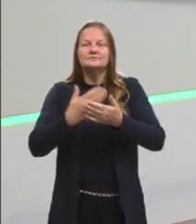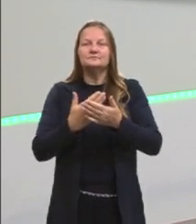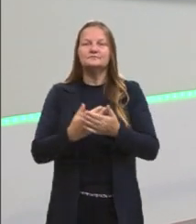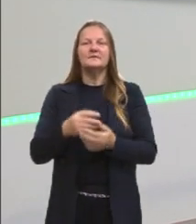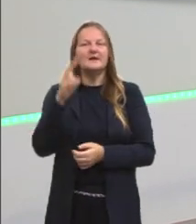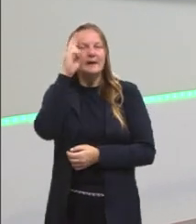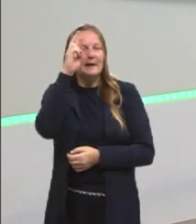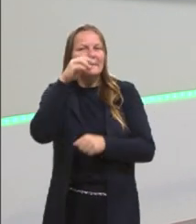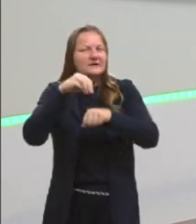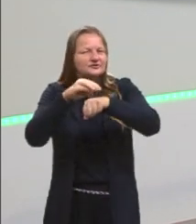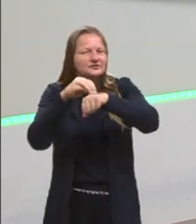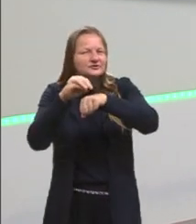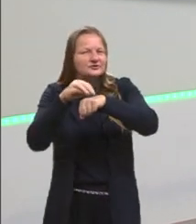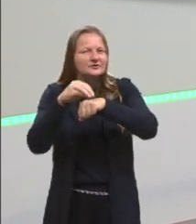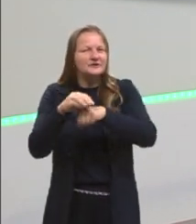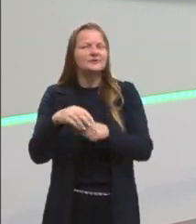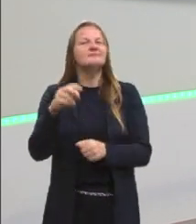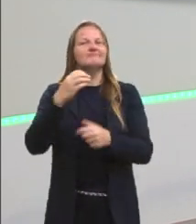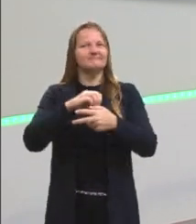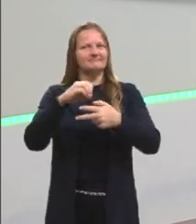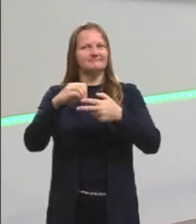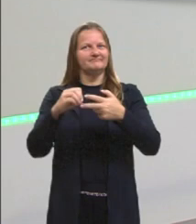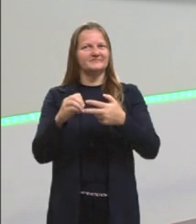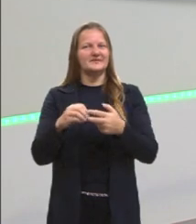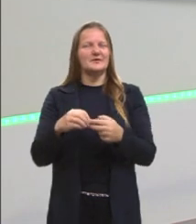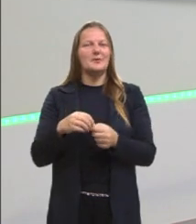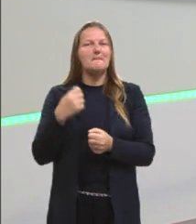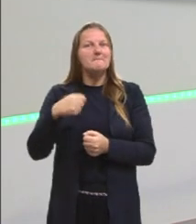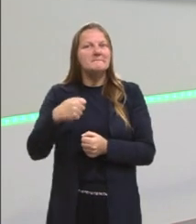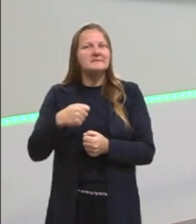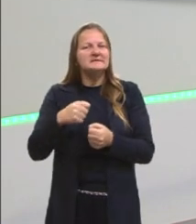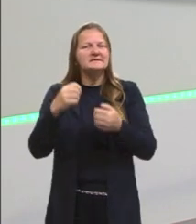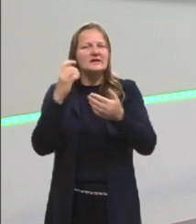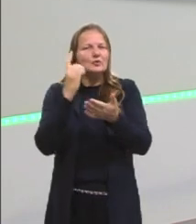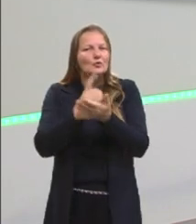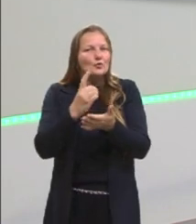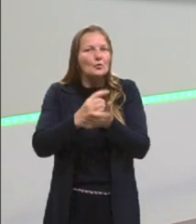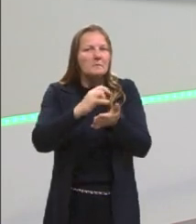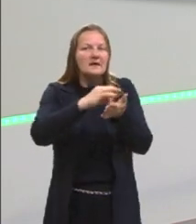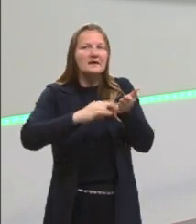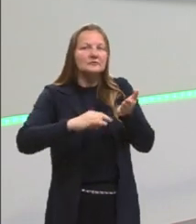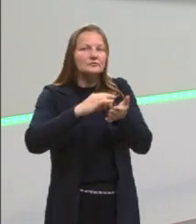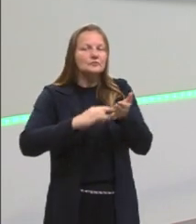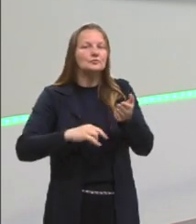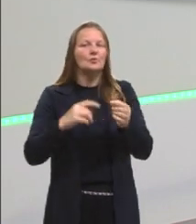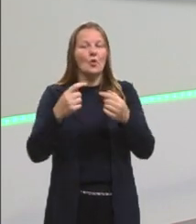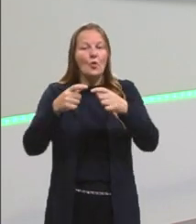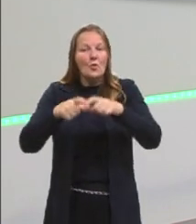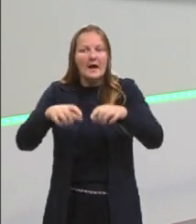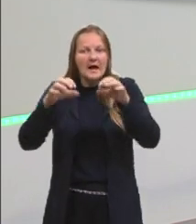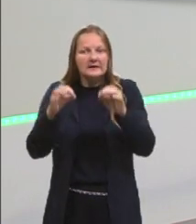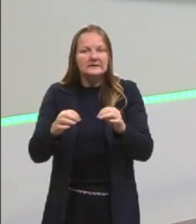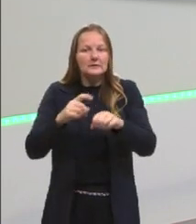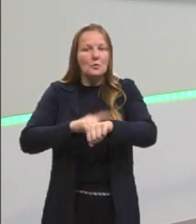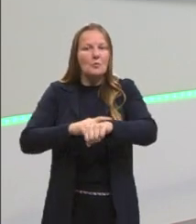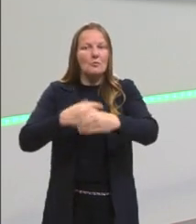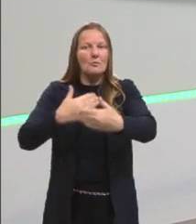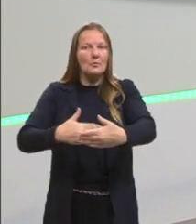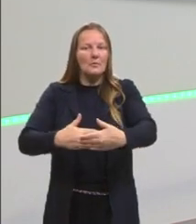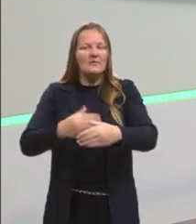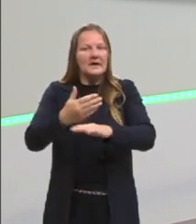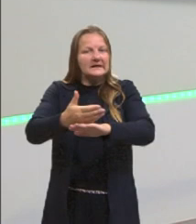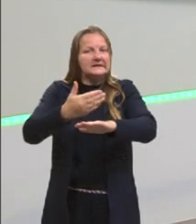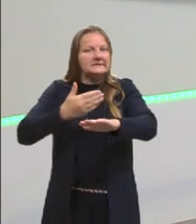lembre-se sempre das dicas do ENEM com filha a documentação confira o local da prova chegue com